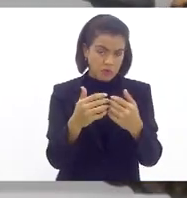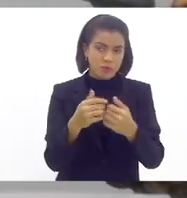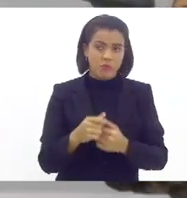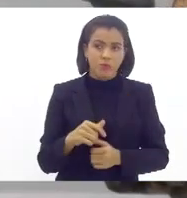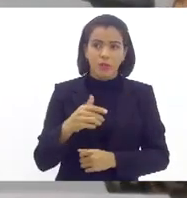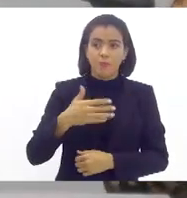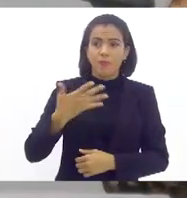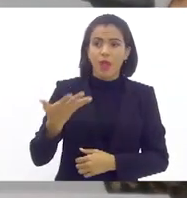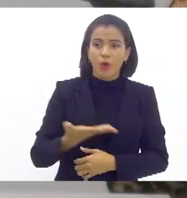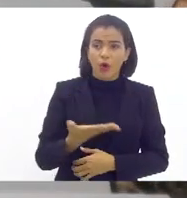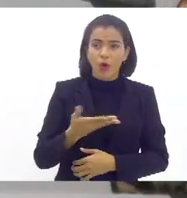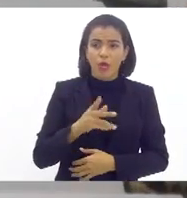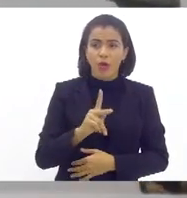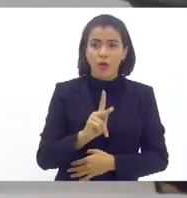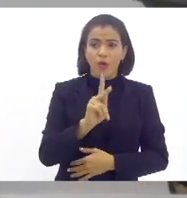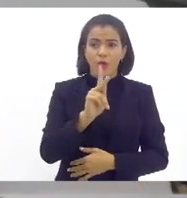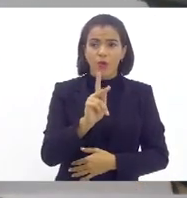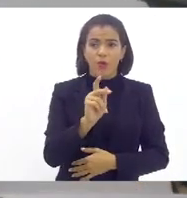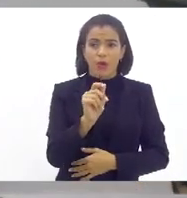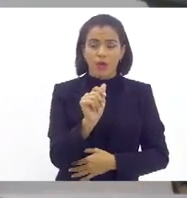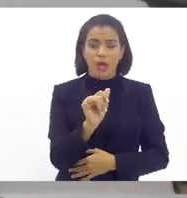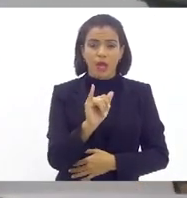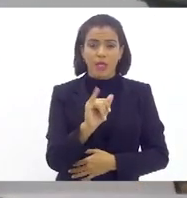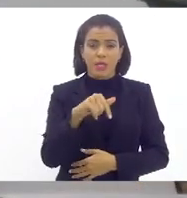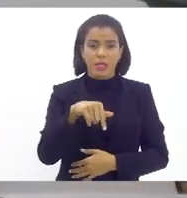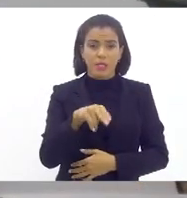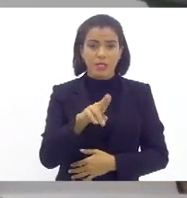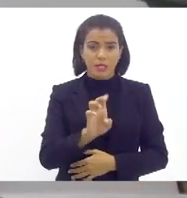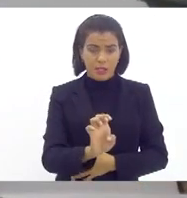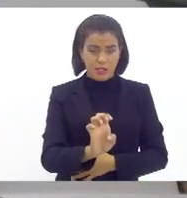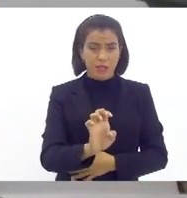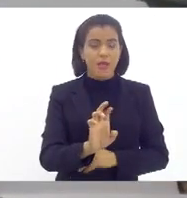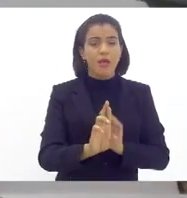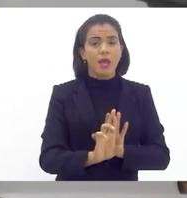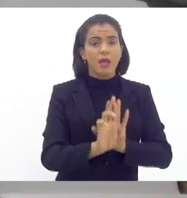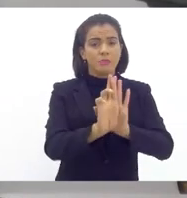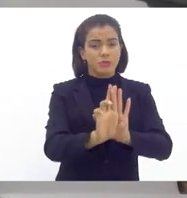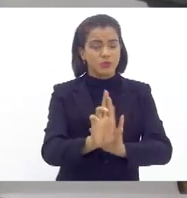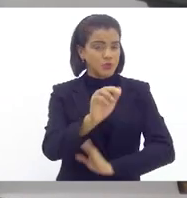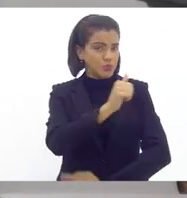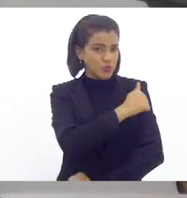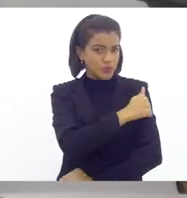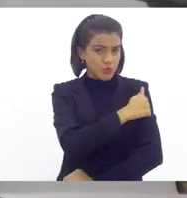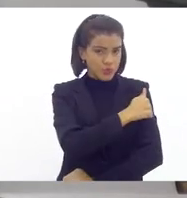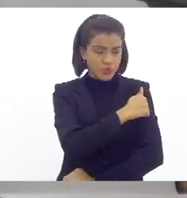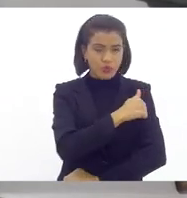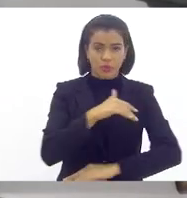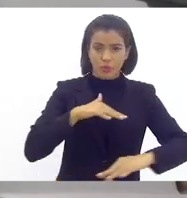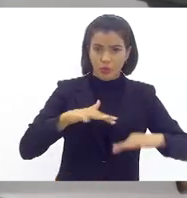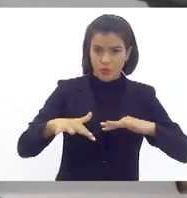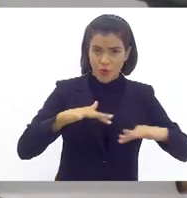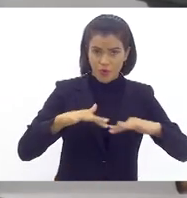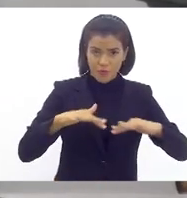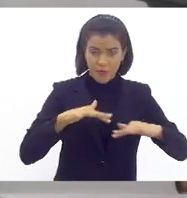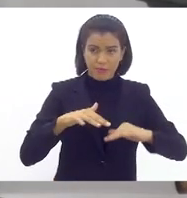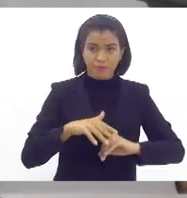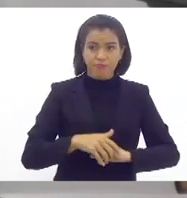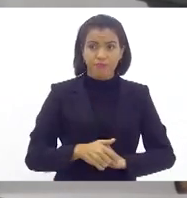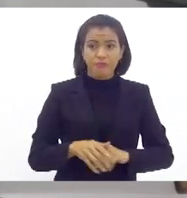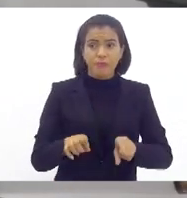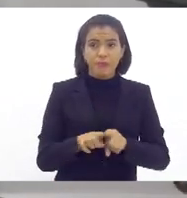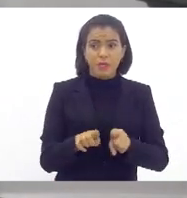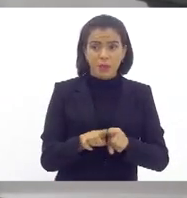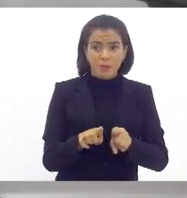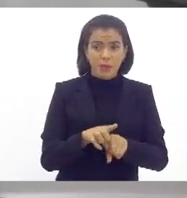próximo vai ser o Kaique, representante estudantil aqui na mesa do Movimento Juntos, que muito nos orgulha, mas antes eu quero anunciar aí a